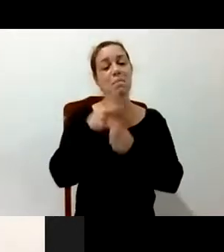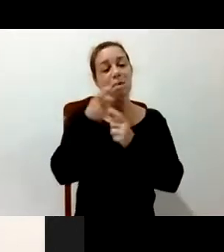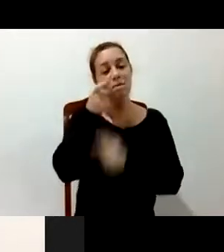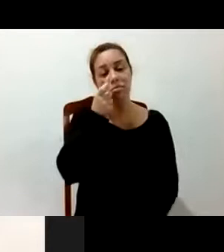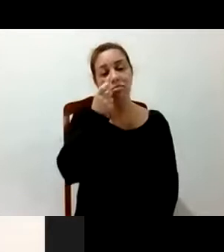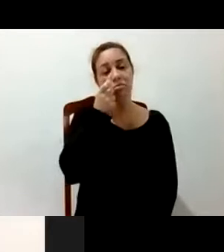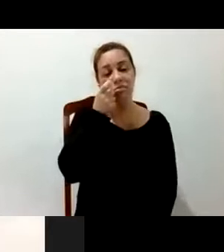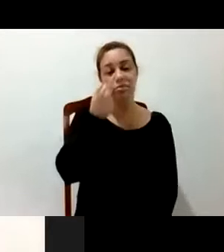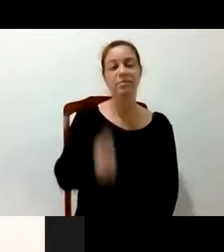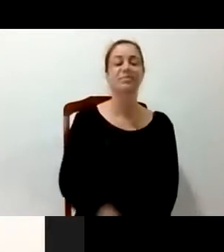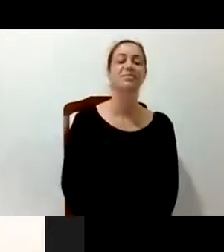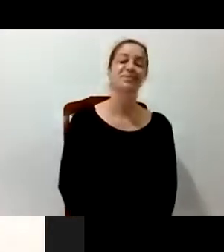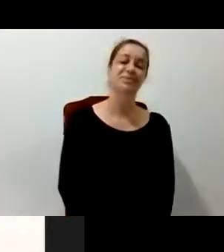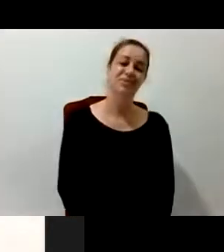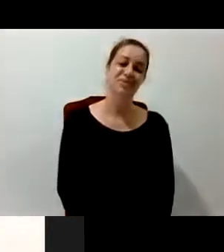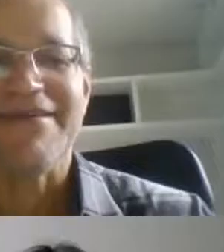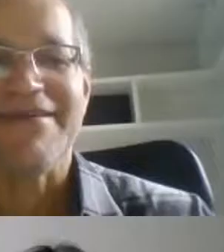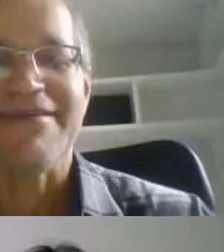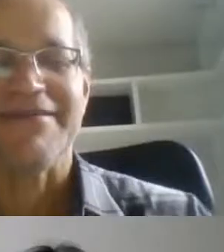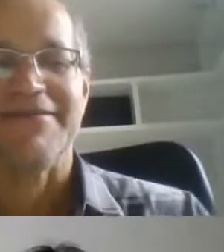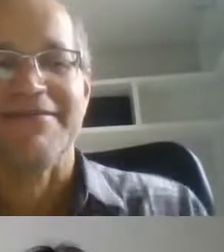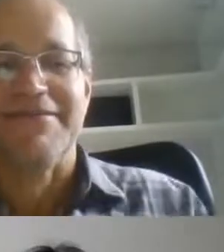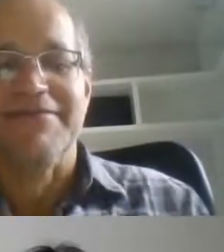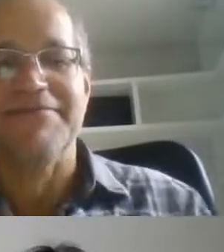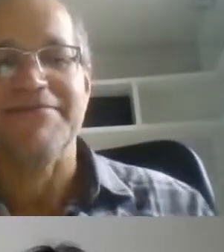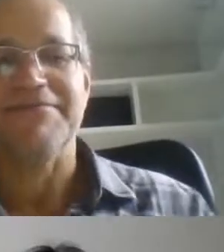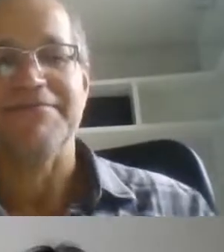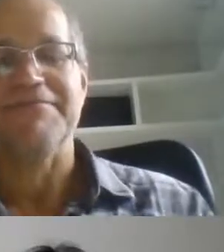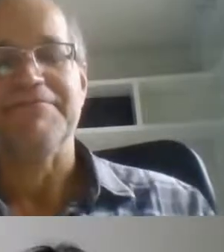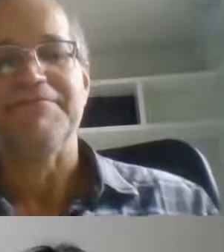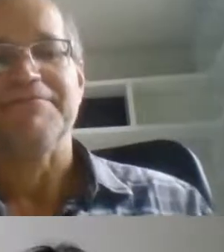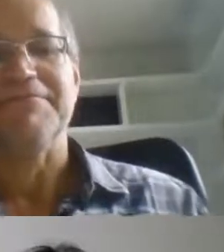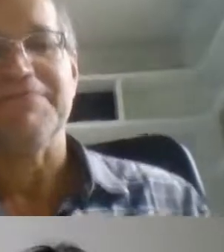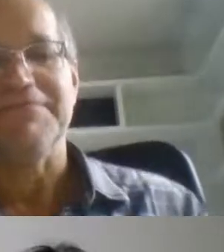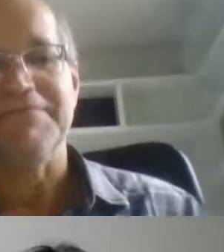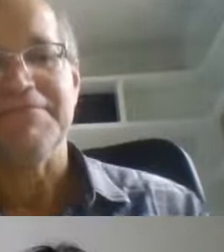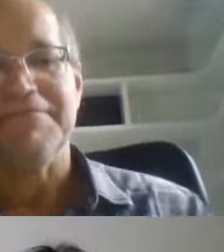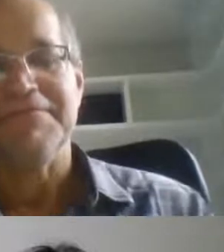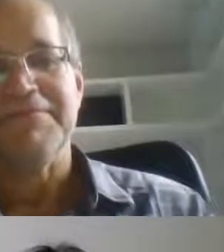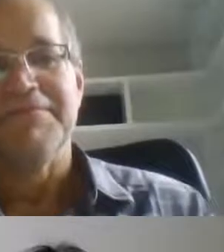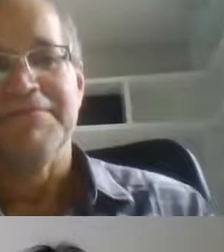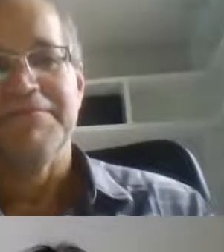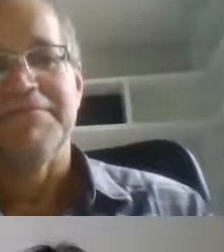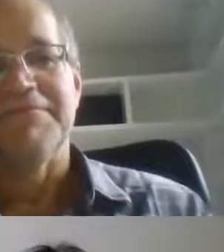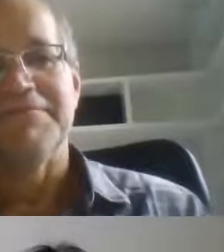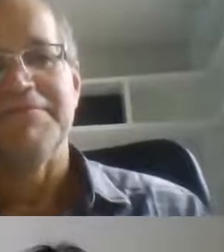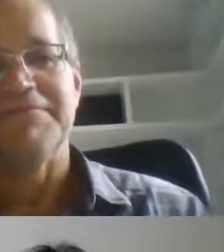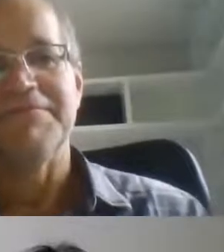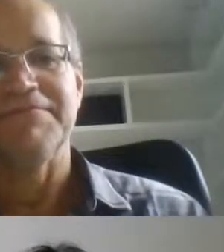Também. Parece que eles vão tentar... a Júlia falou aqui que tem a possibilidade